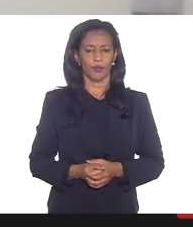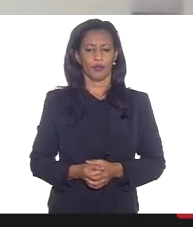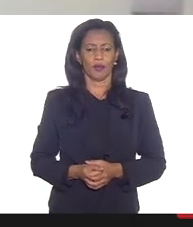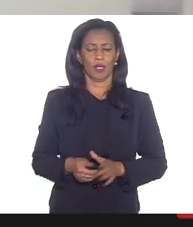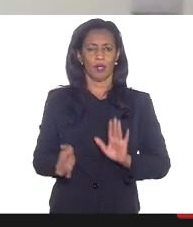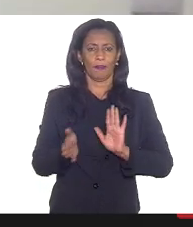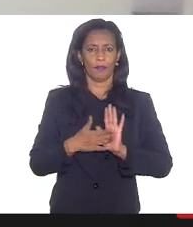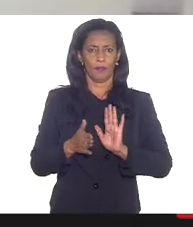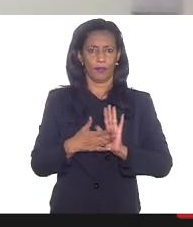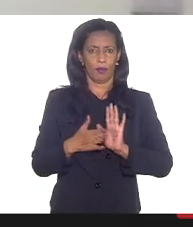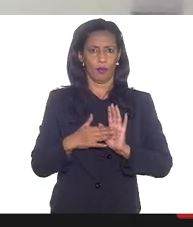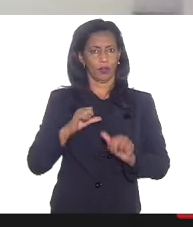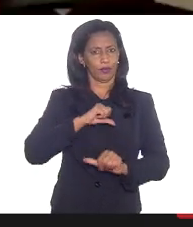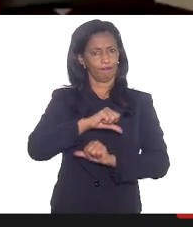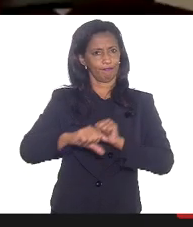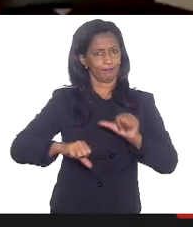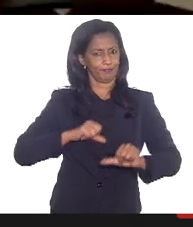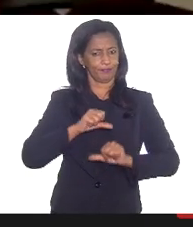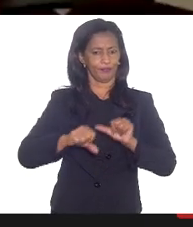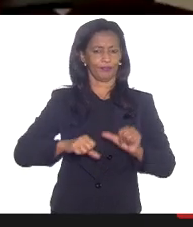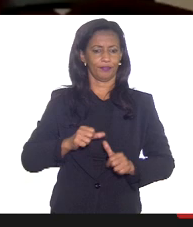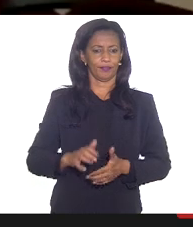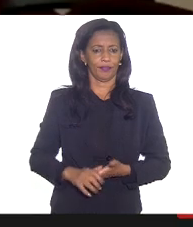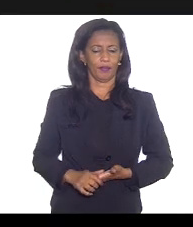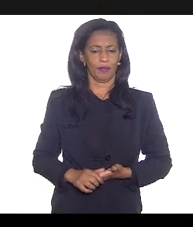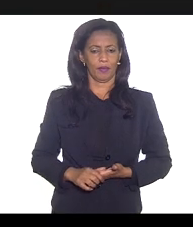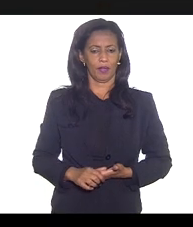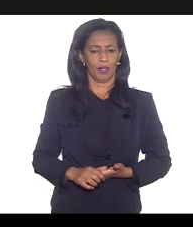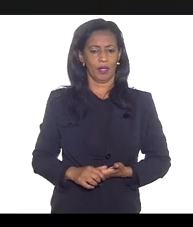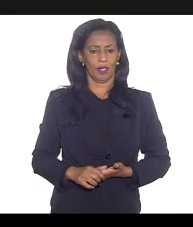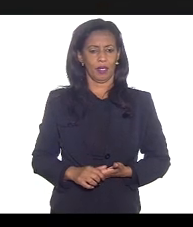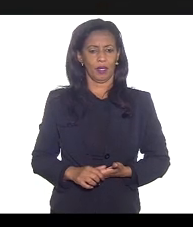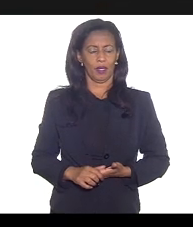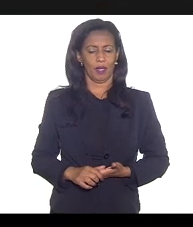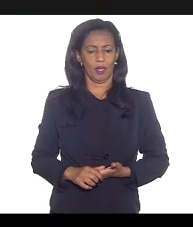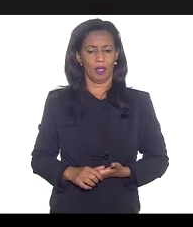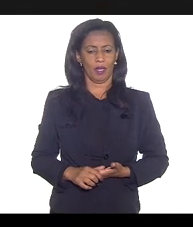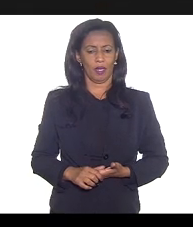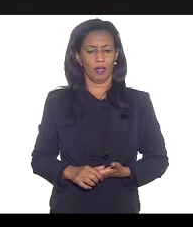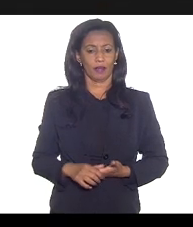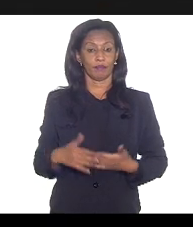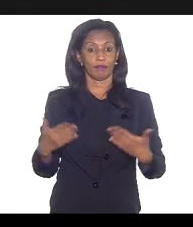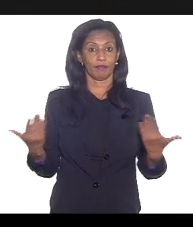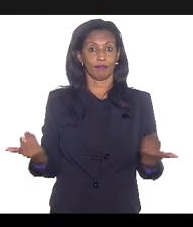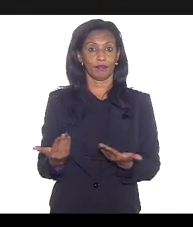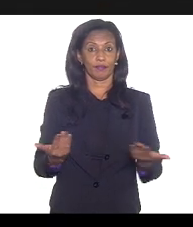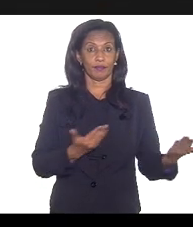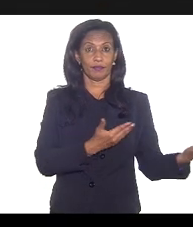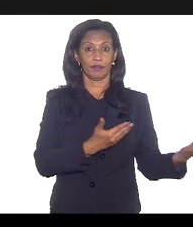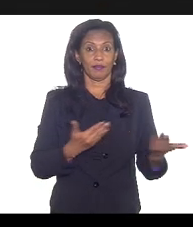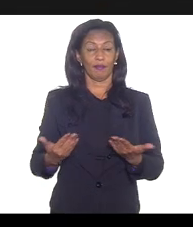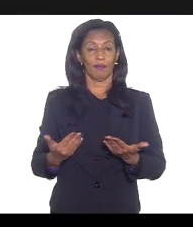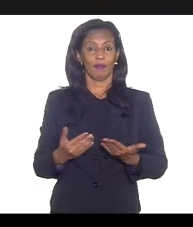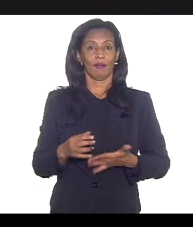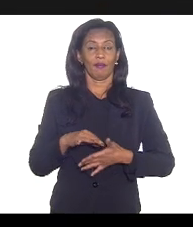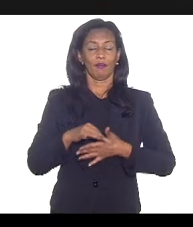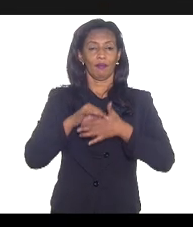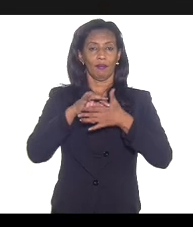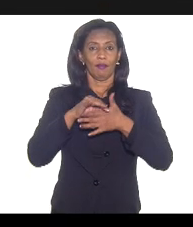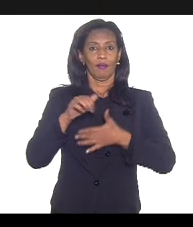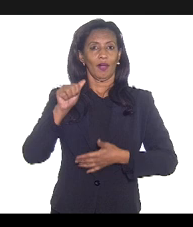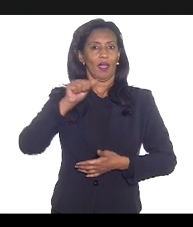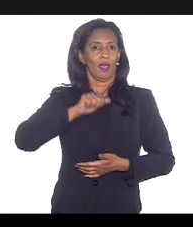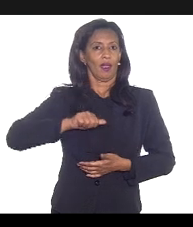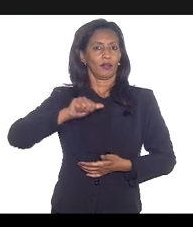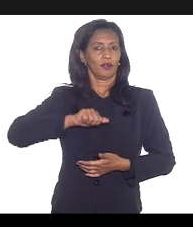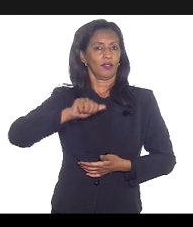essa proposta de reforma de forma bastante sistematizada. Então, gostaria de chamar agora, representando a Associação